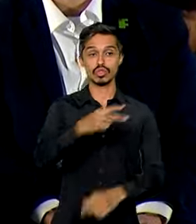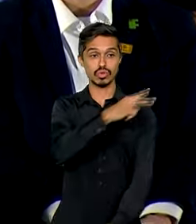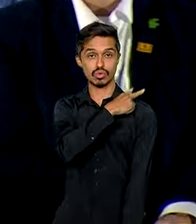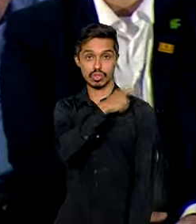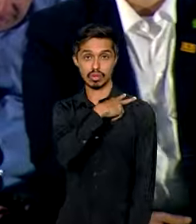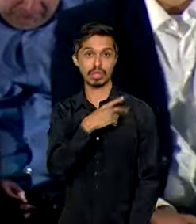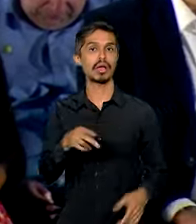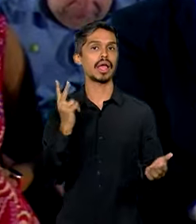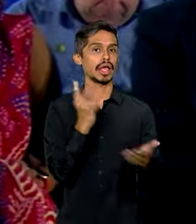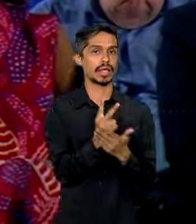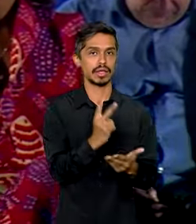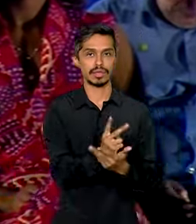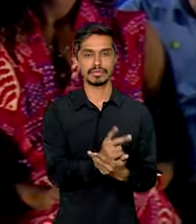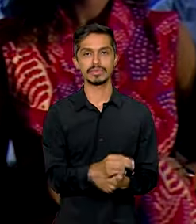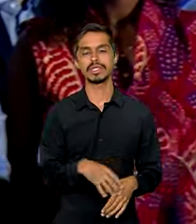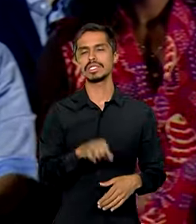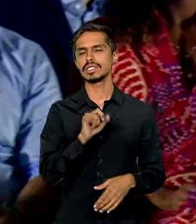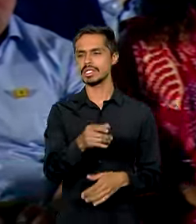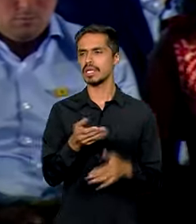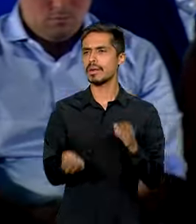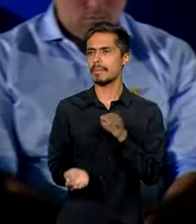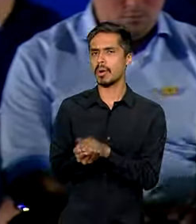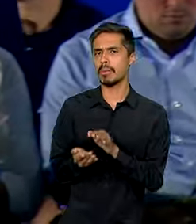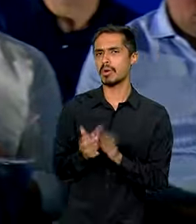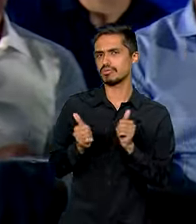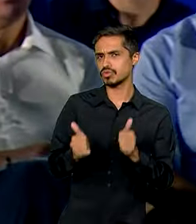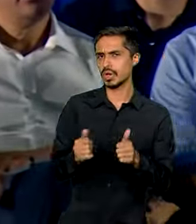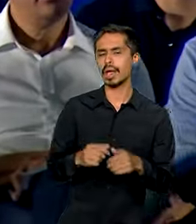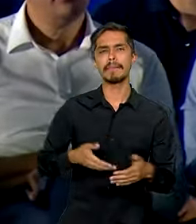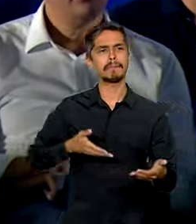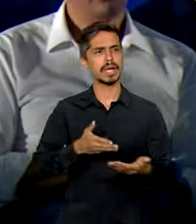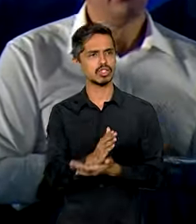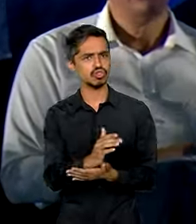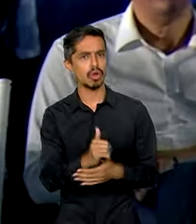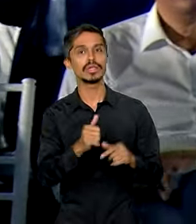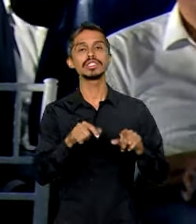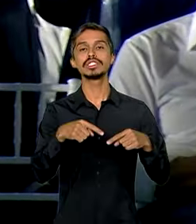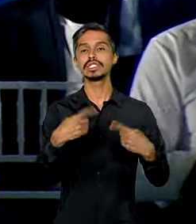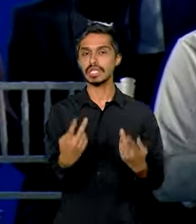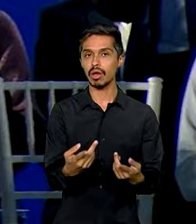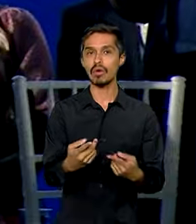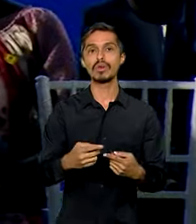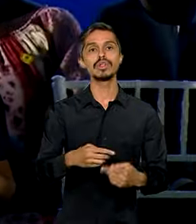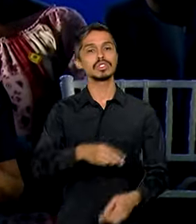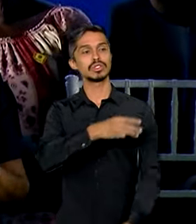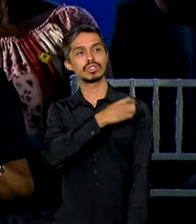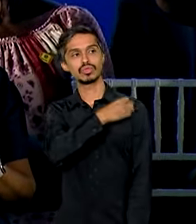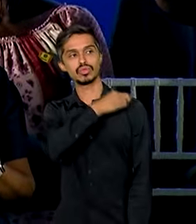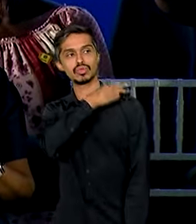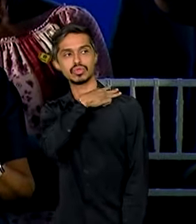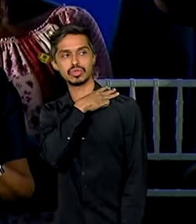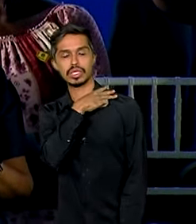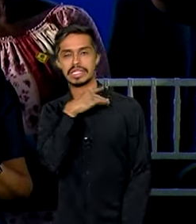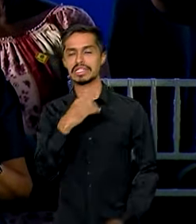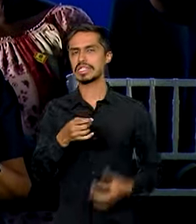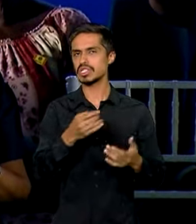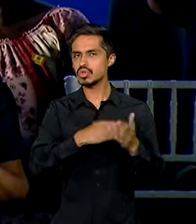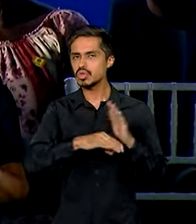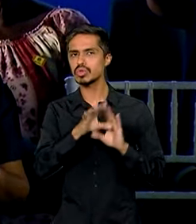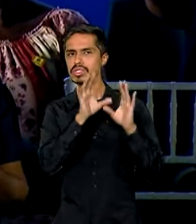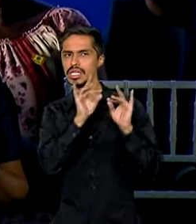ano, se ele poupou direitinho e foi aprovado, ele vai terminar o segundo grau com